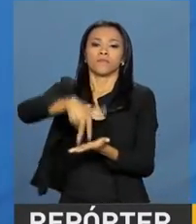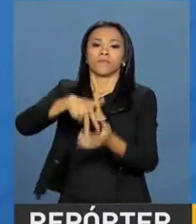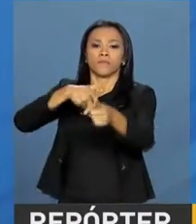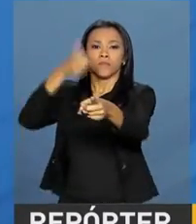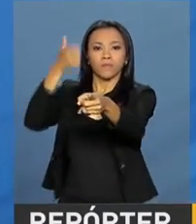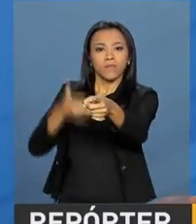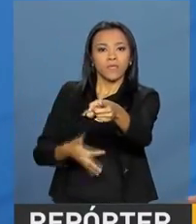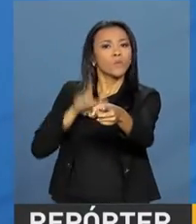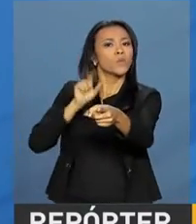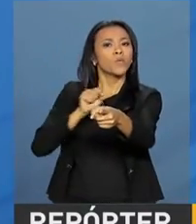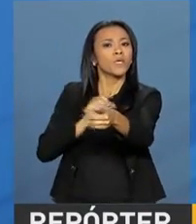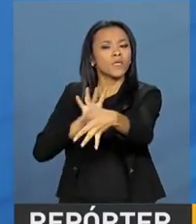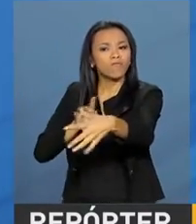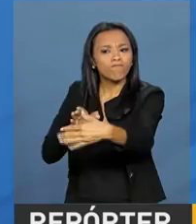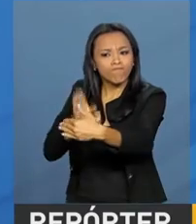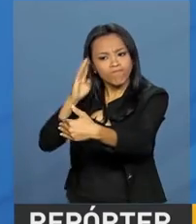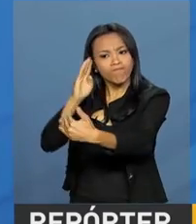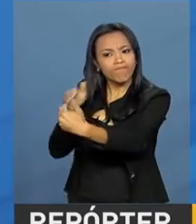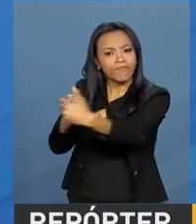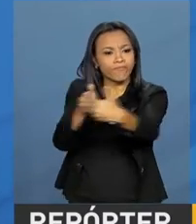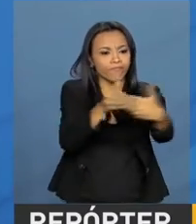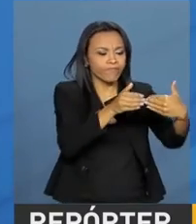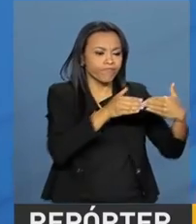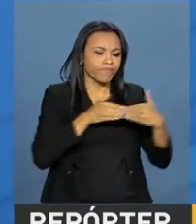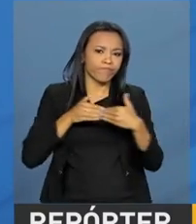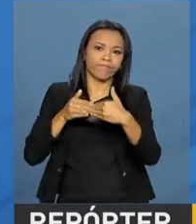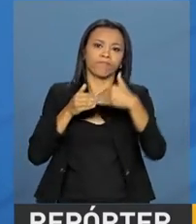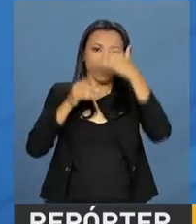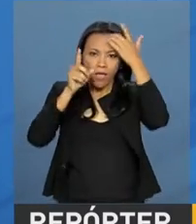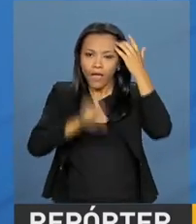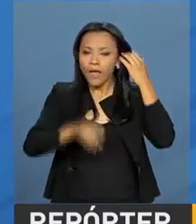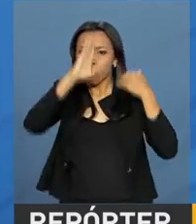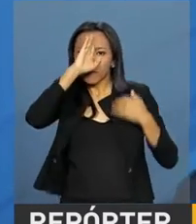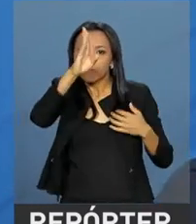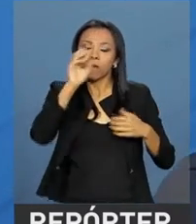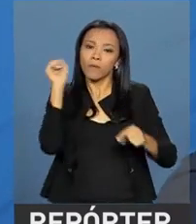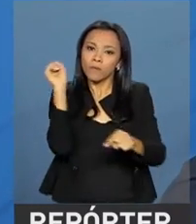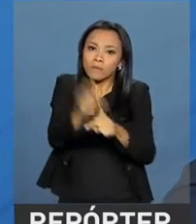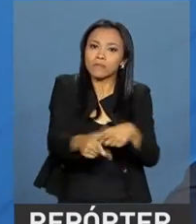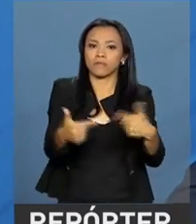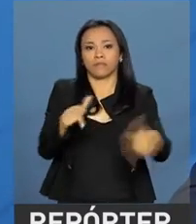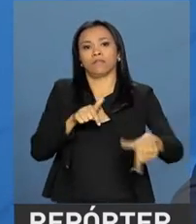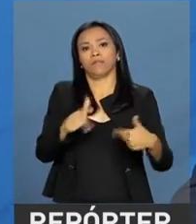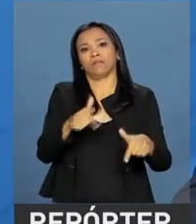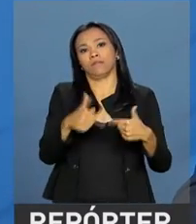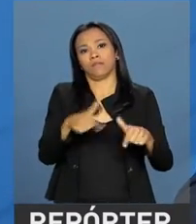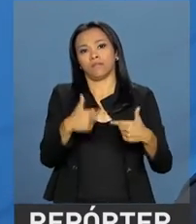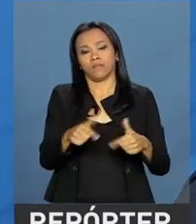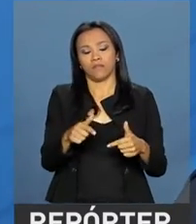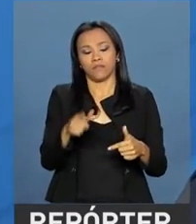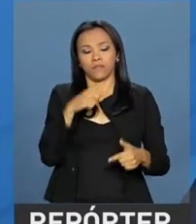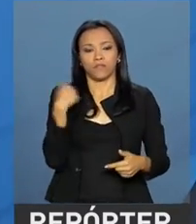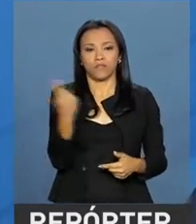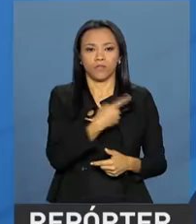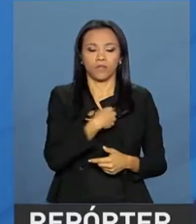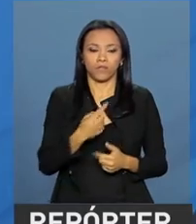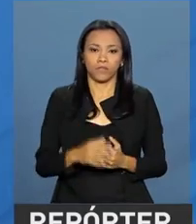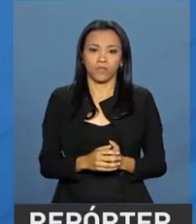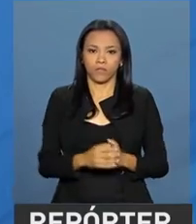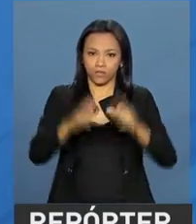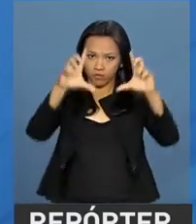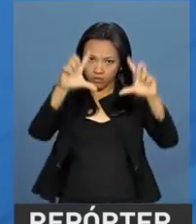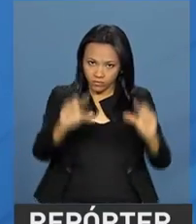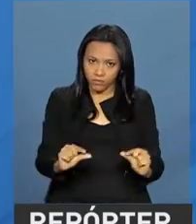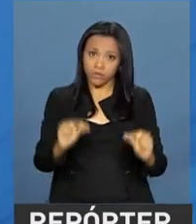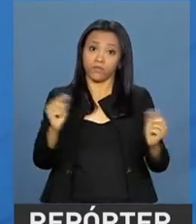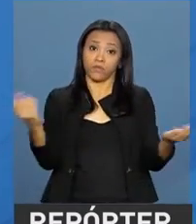aqui, todos nós, é a pauta do emprego. É a pauta de diminuirmos e eliminarmos